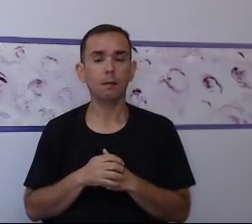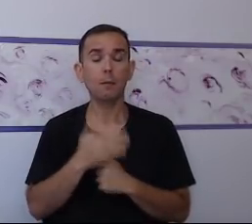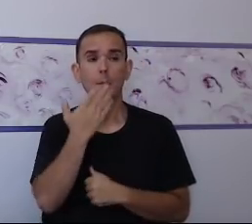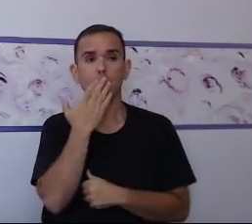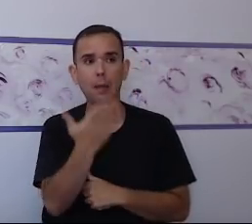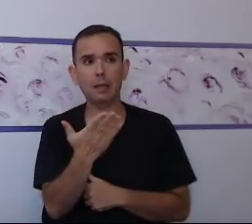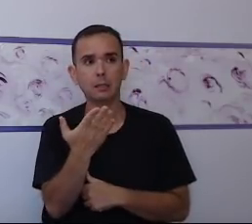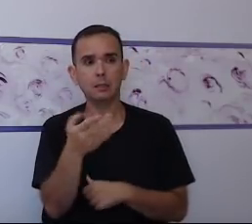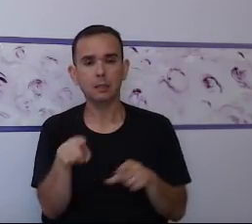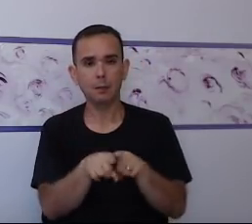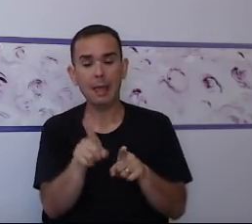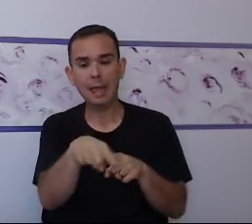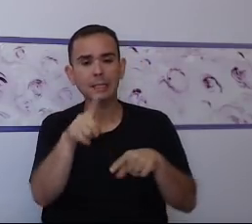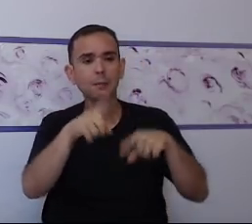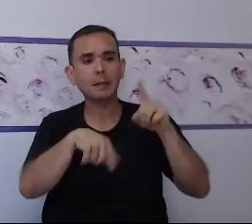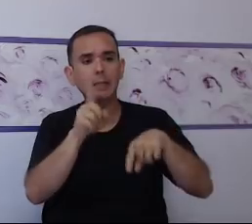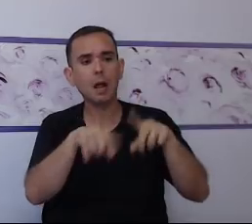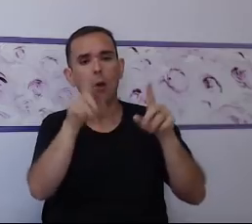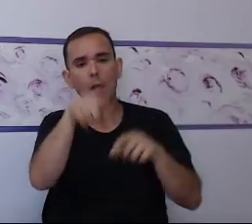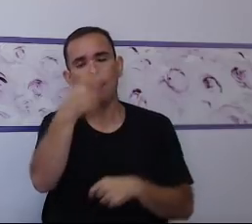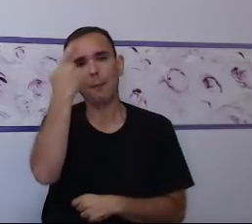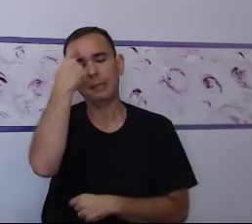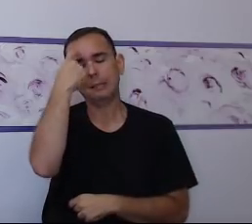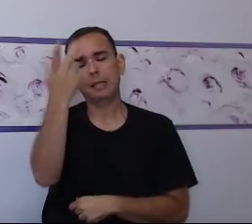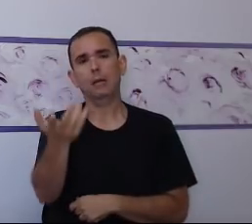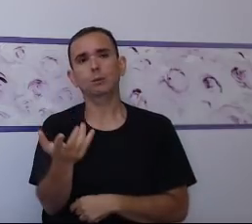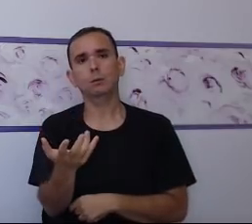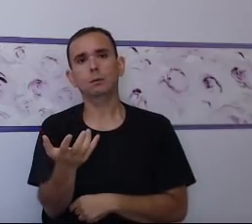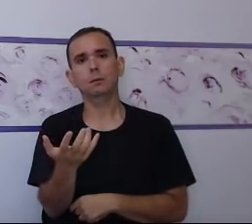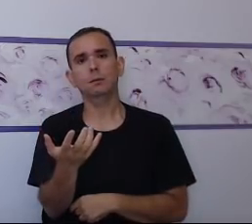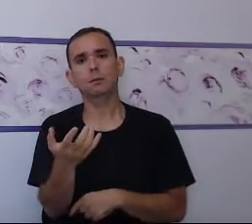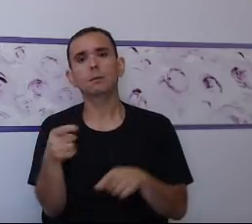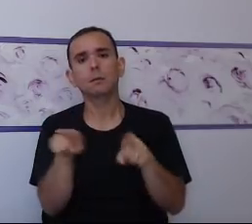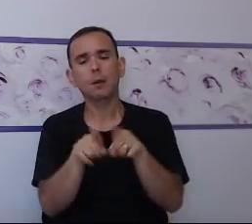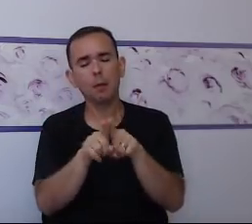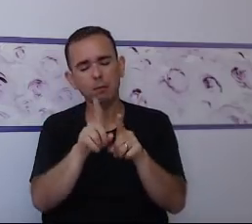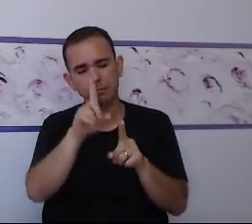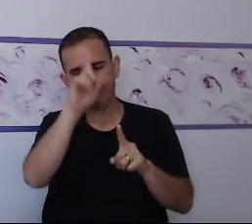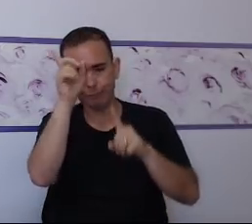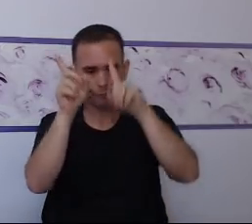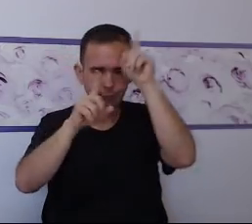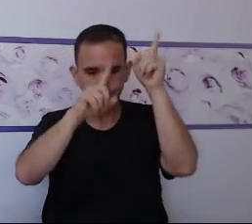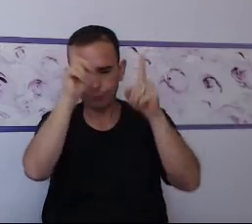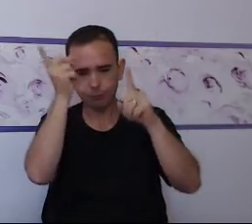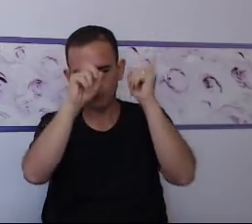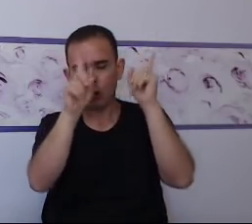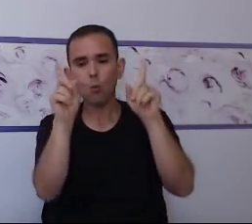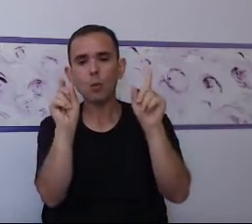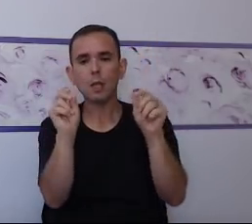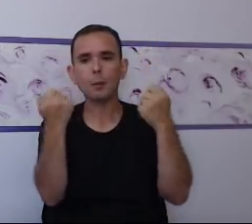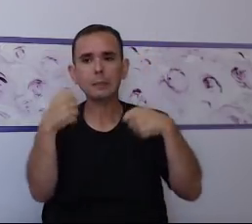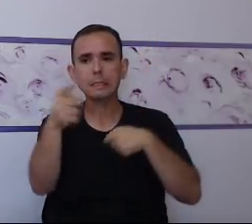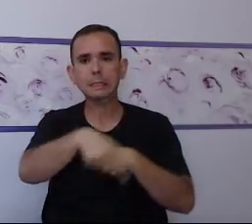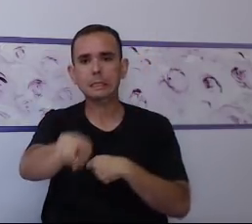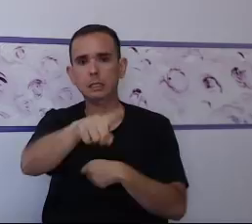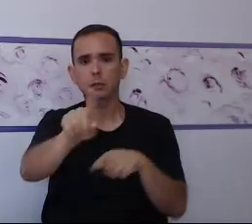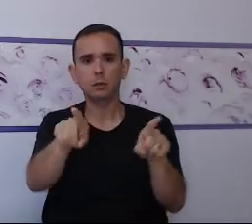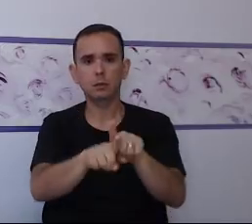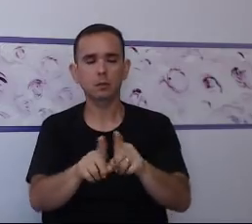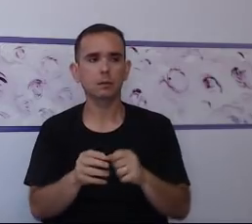pede, né? Que esse material seja pensado e elaborado de acordo com a necessidade do nosso aluno.